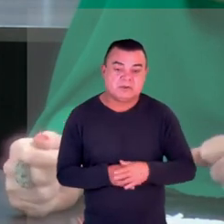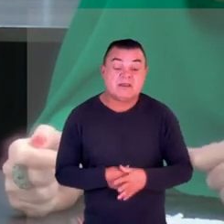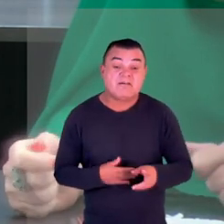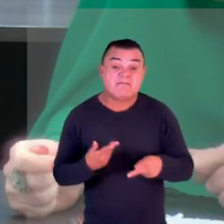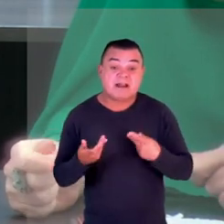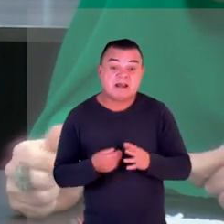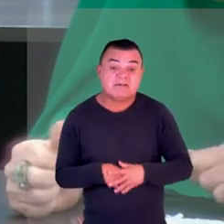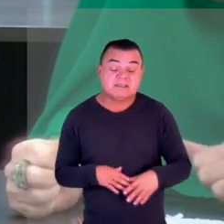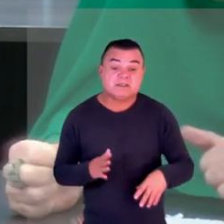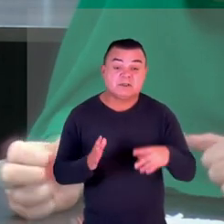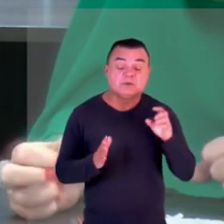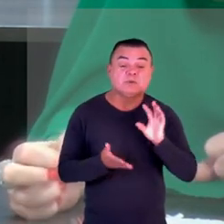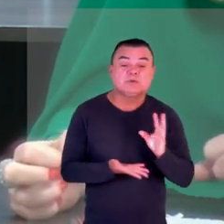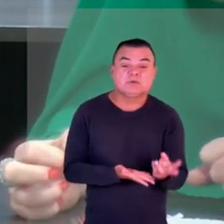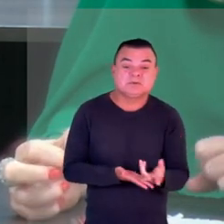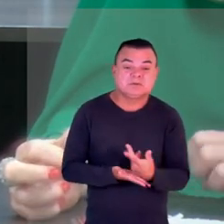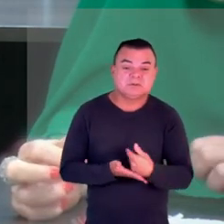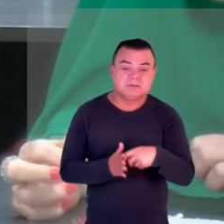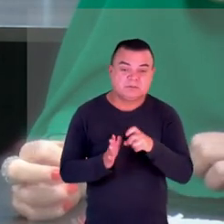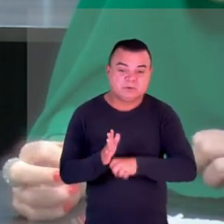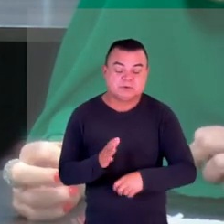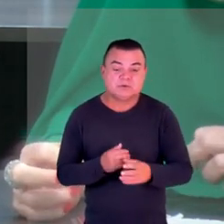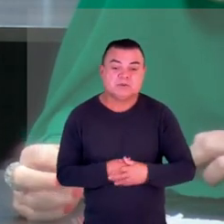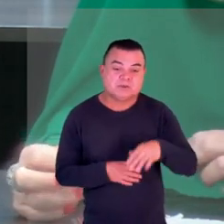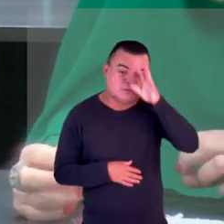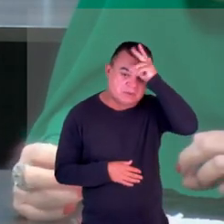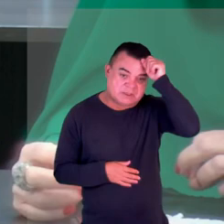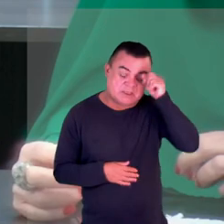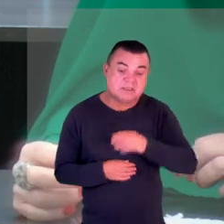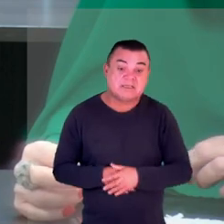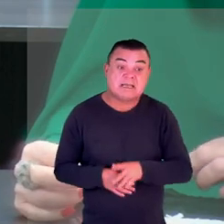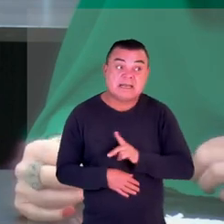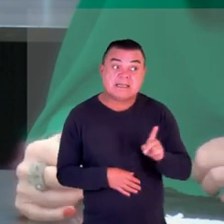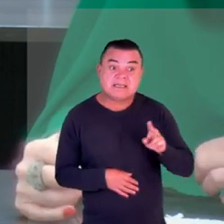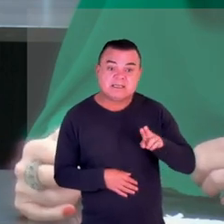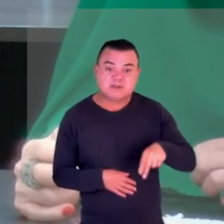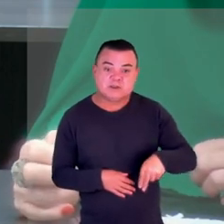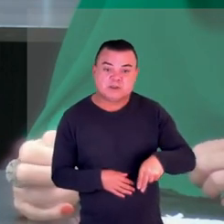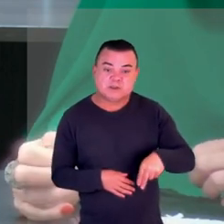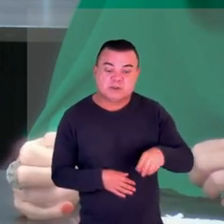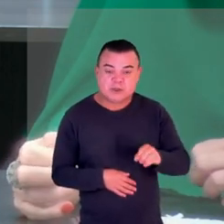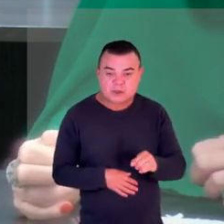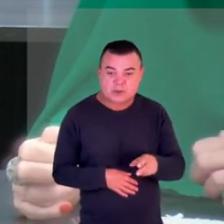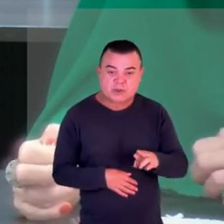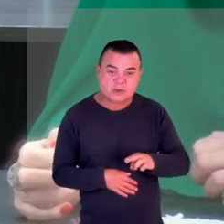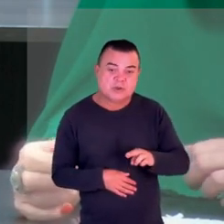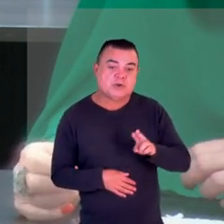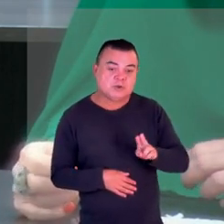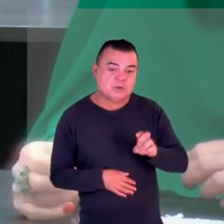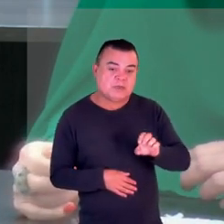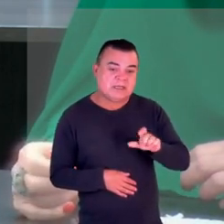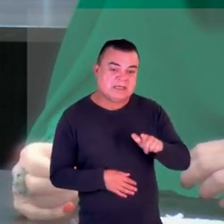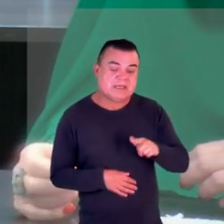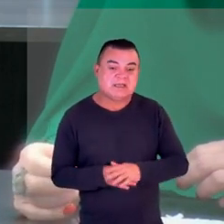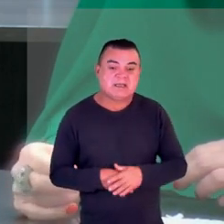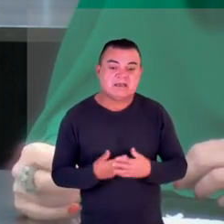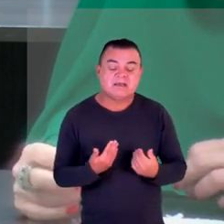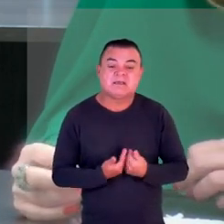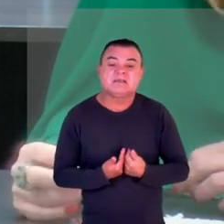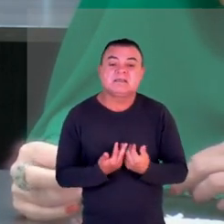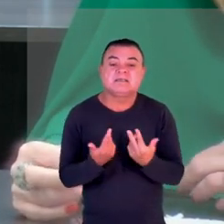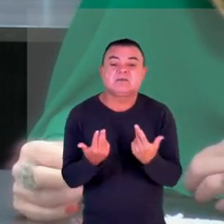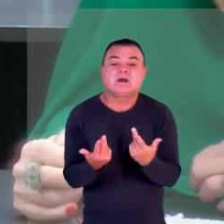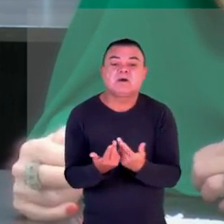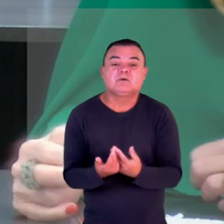refrigerante por ser multiprocessado na Noruega era equivalente ao do álcool para desestimular o consumo isso a